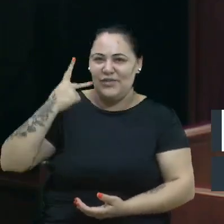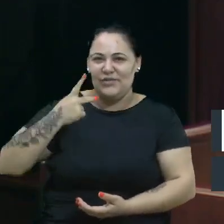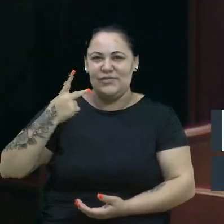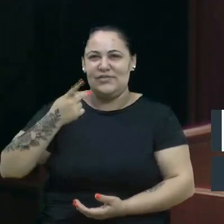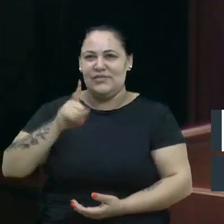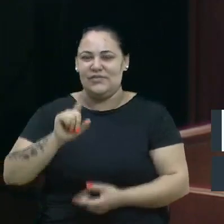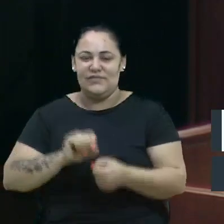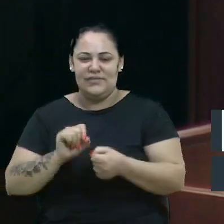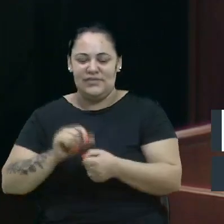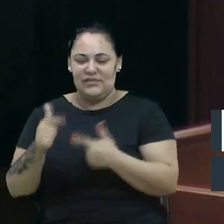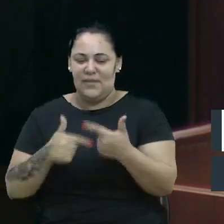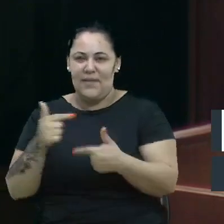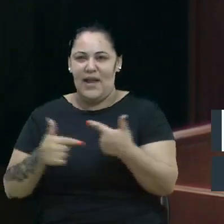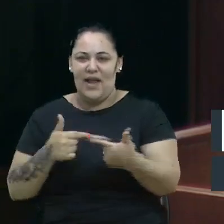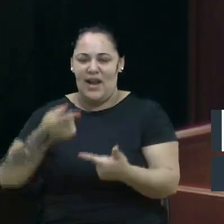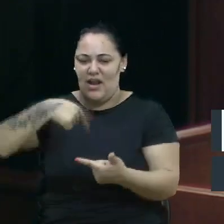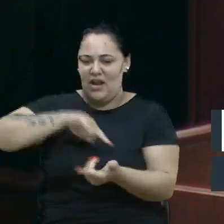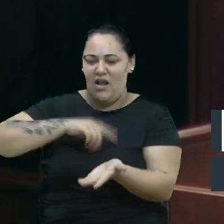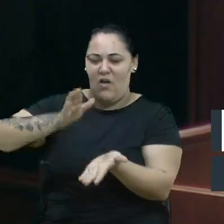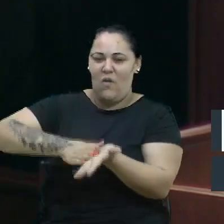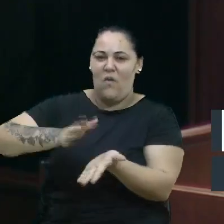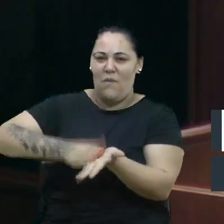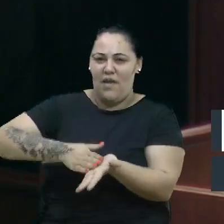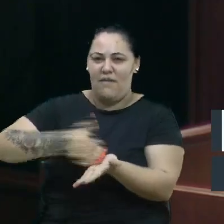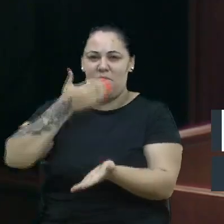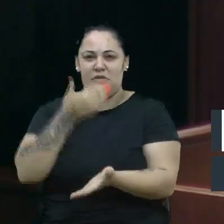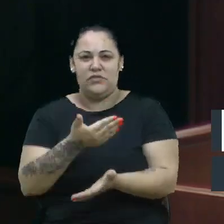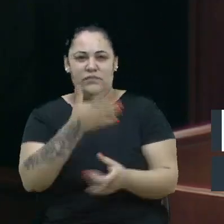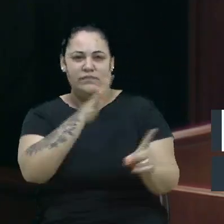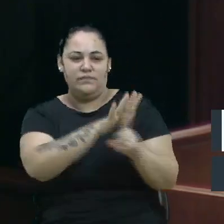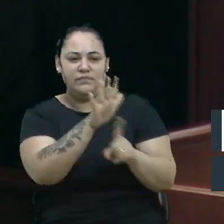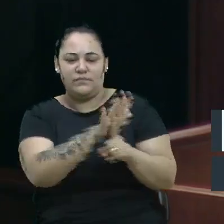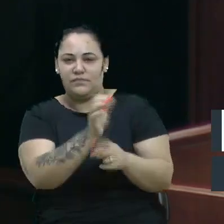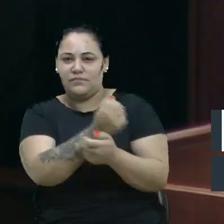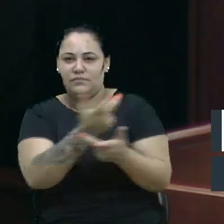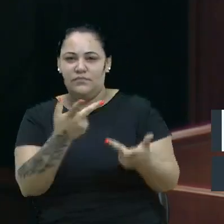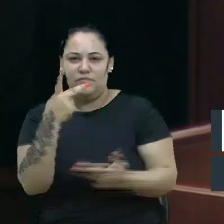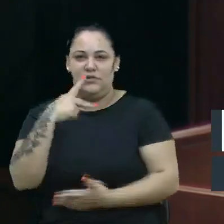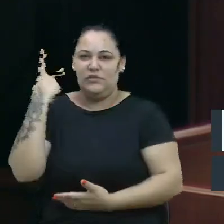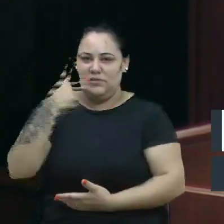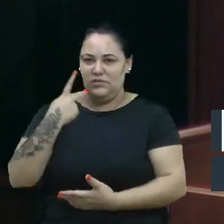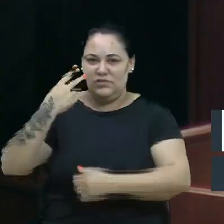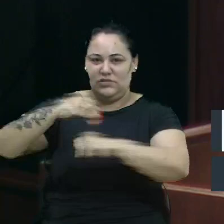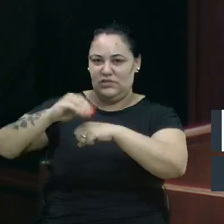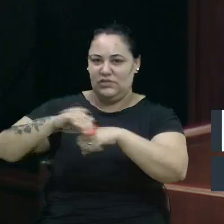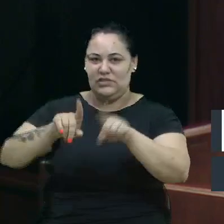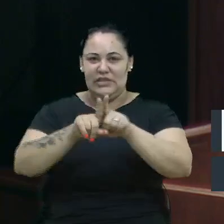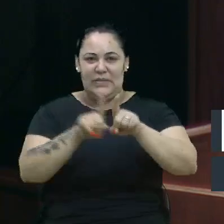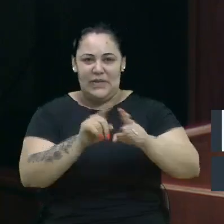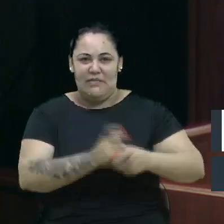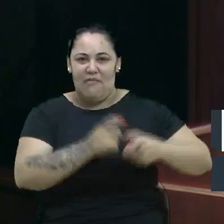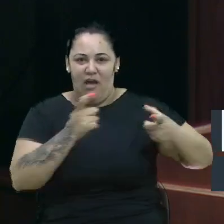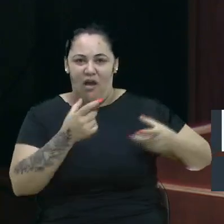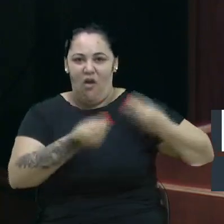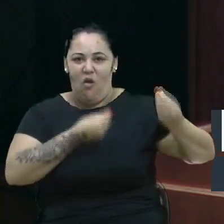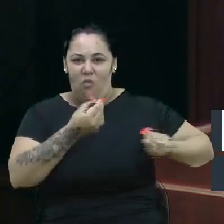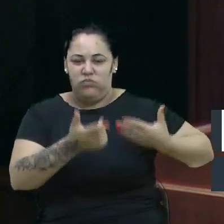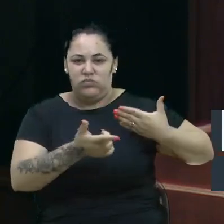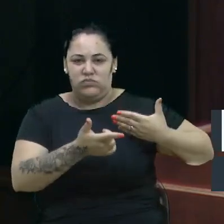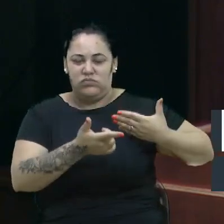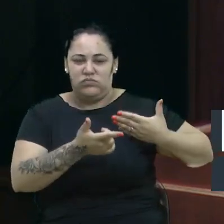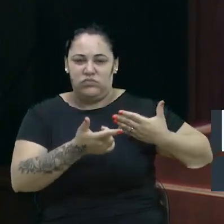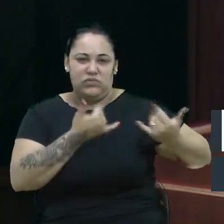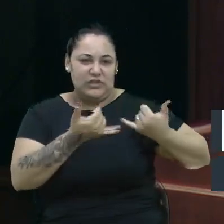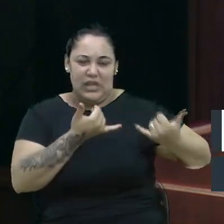parte. A gente cobra, a gente demanda do vereador indicações maiores, como, por exemplo, a questão